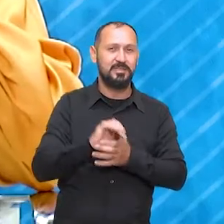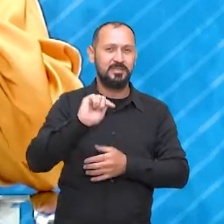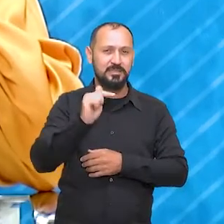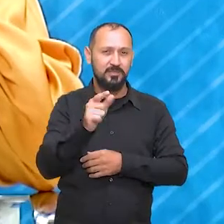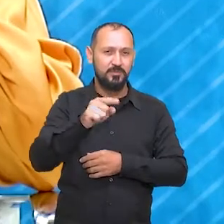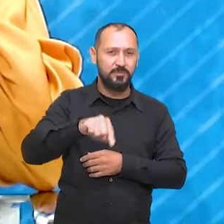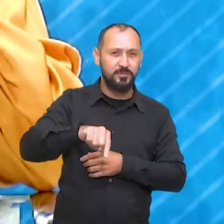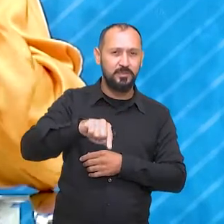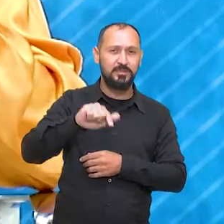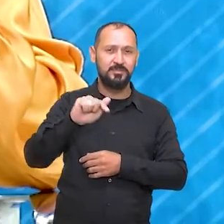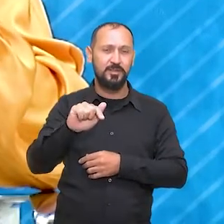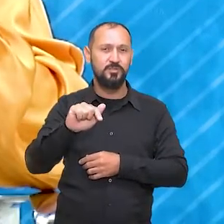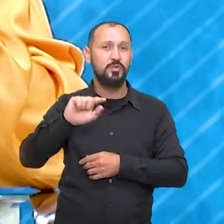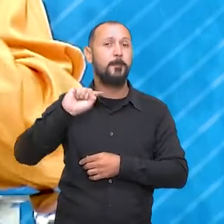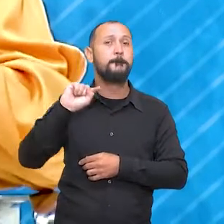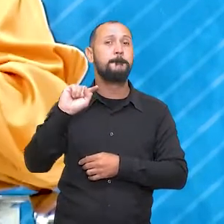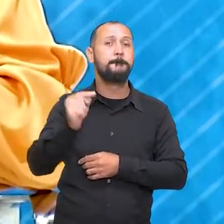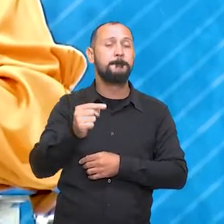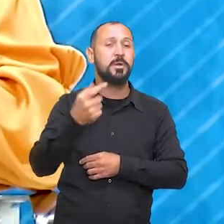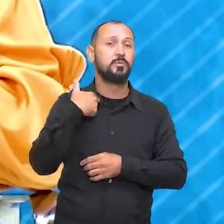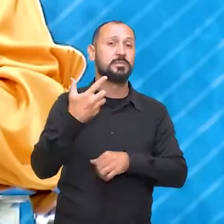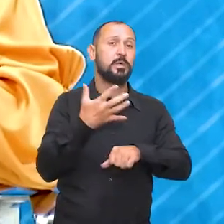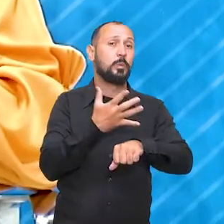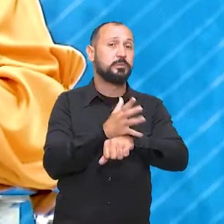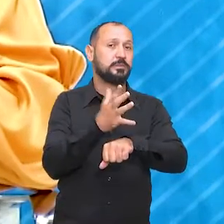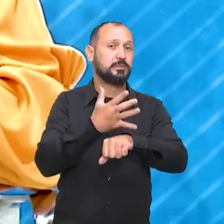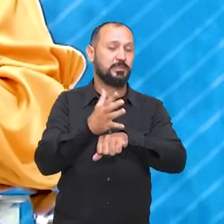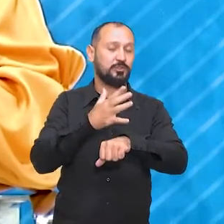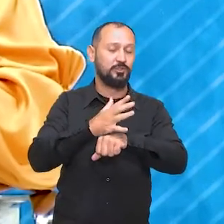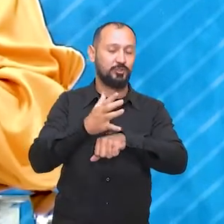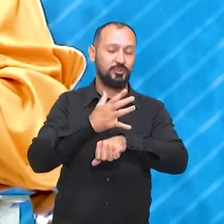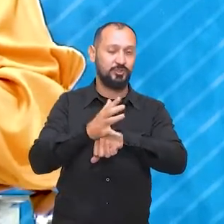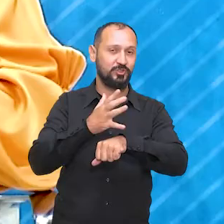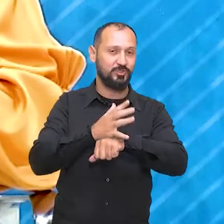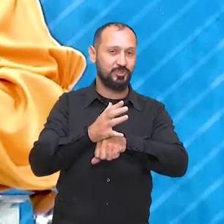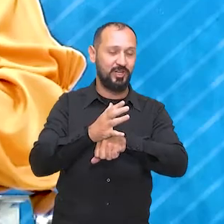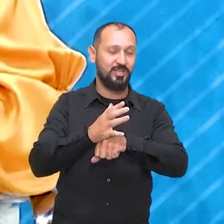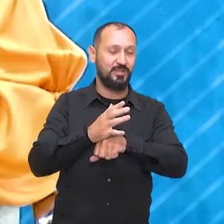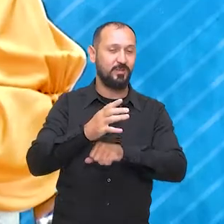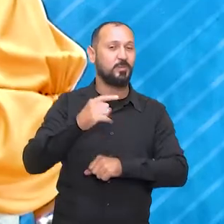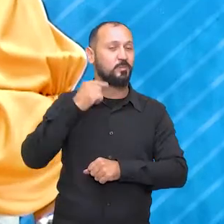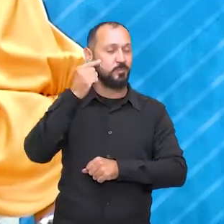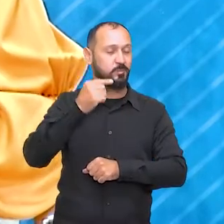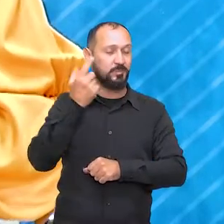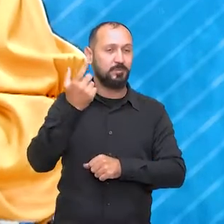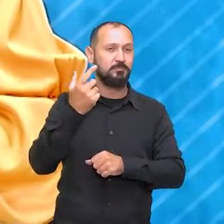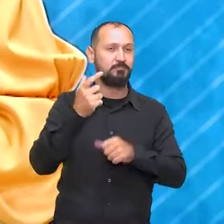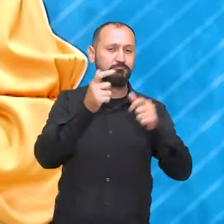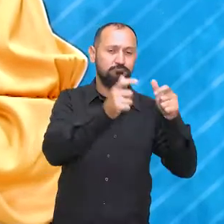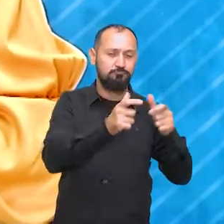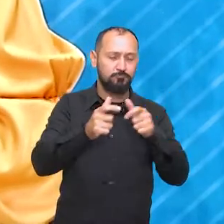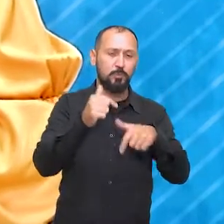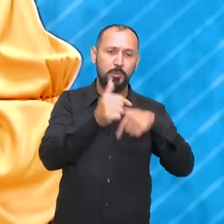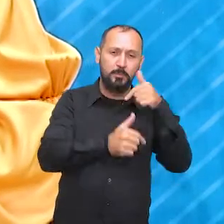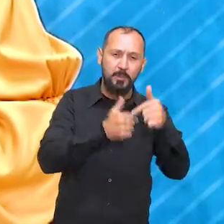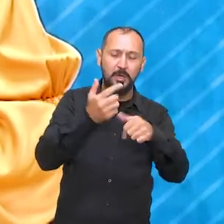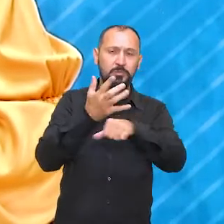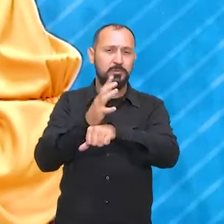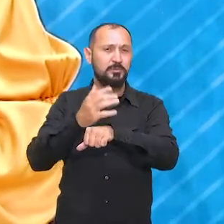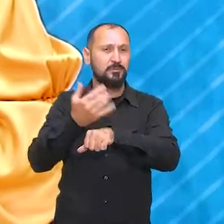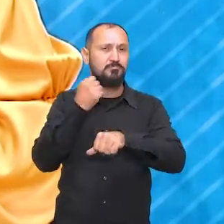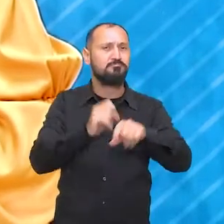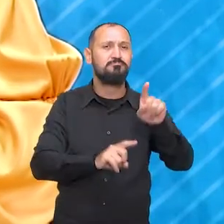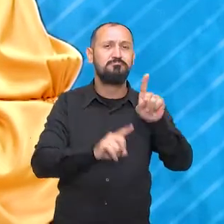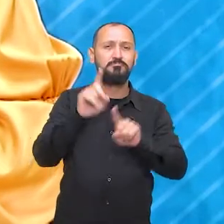Outras 7,7 mil são estagiárias de direito. Nos empregos e nos estágios, elas são